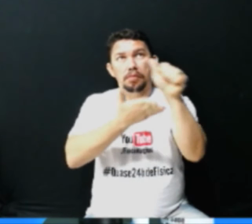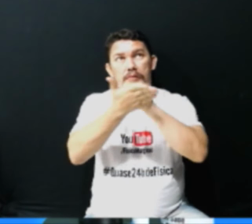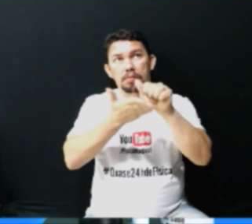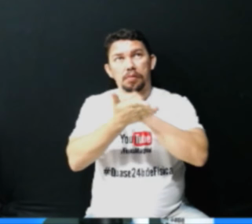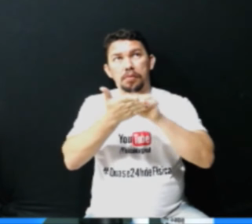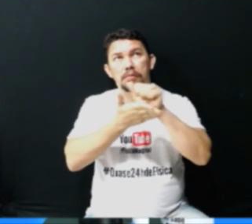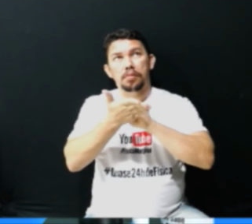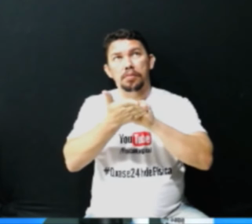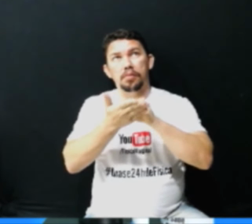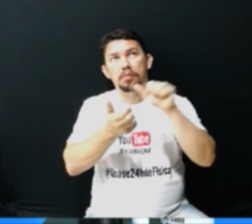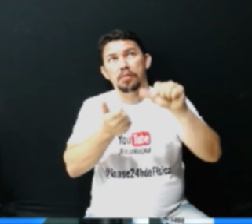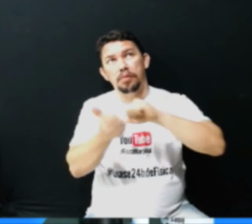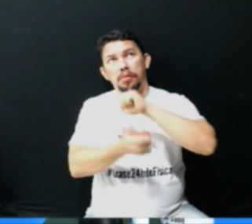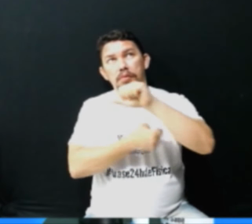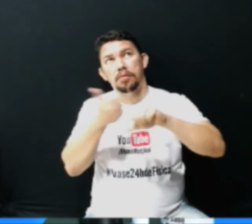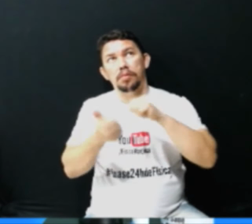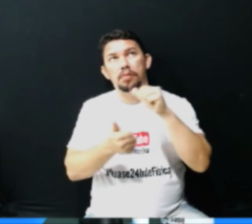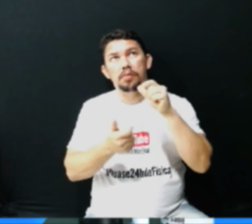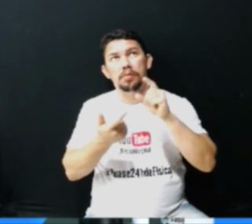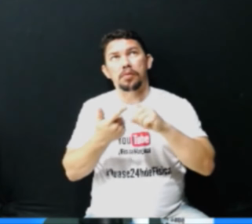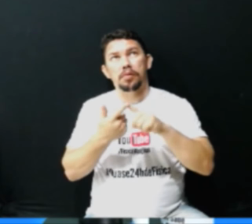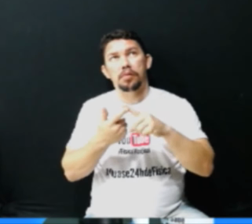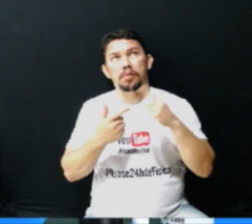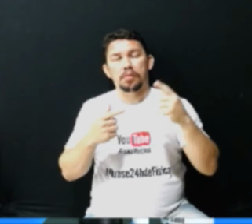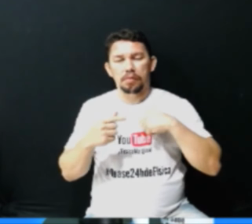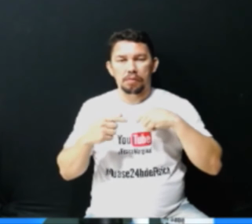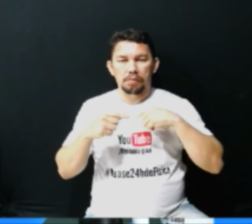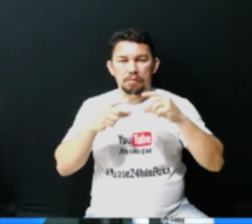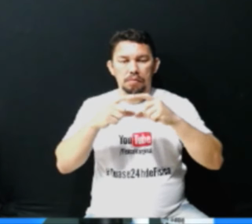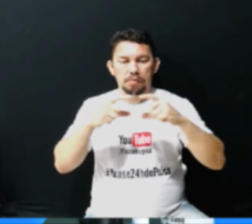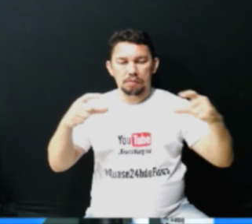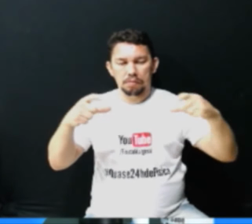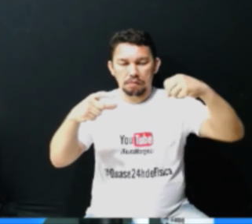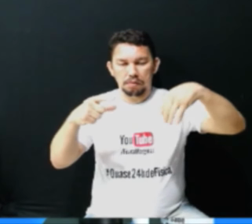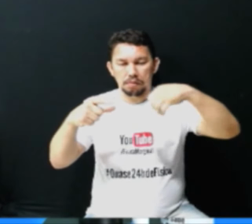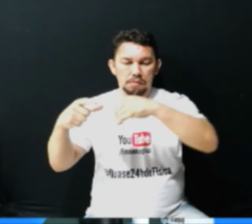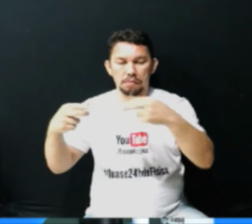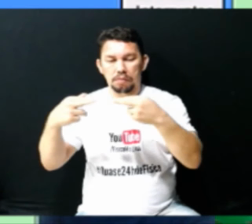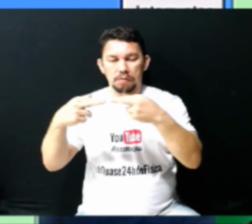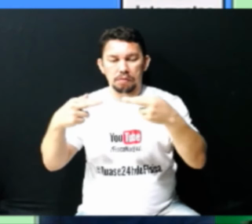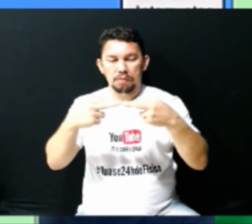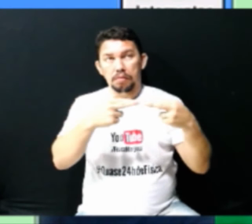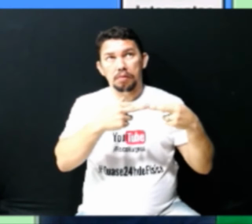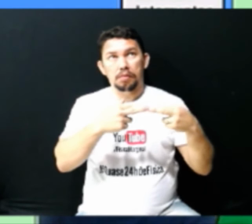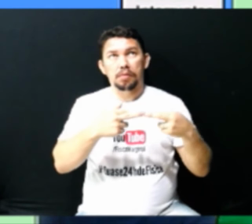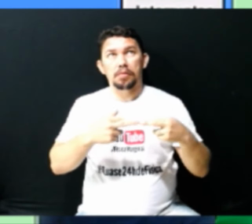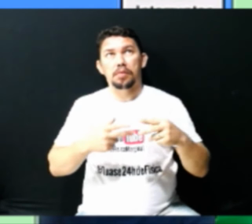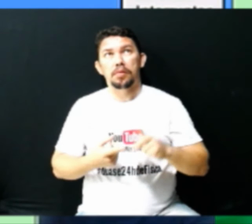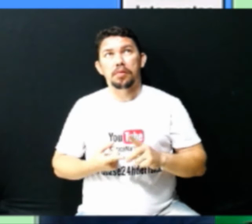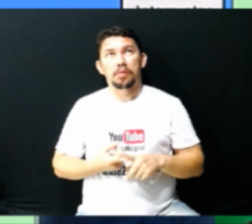ao invés de utilizar lâmpadas incandescentes, eu posso utilizar resistores. Tá? Os resistores